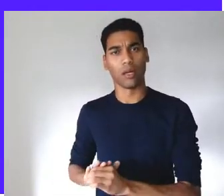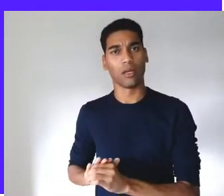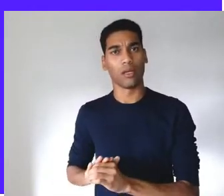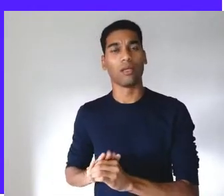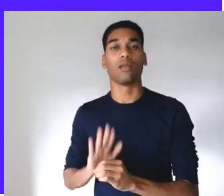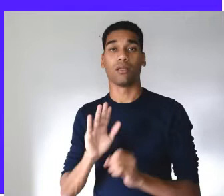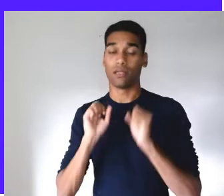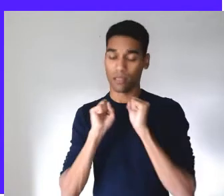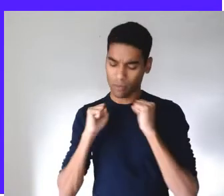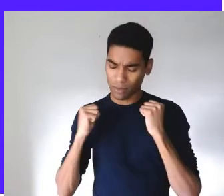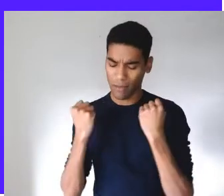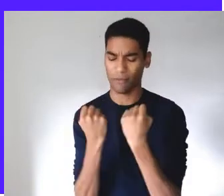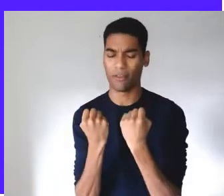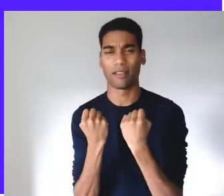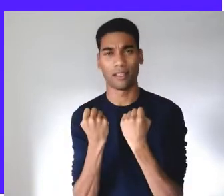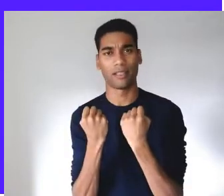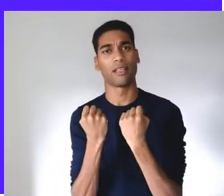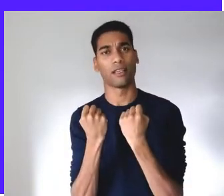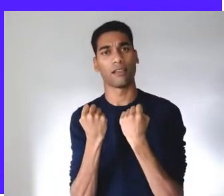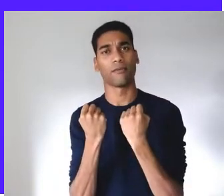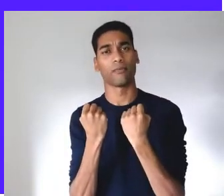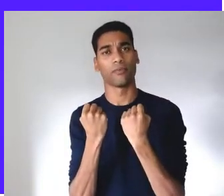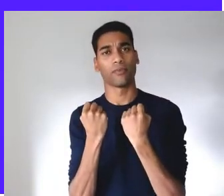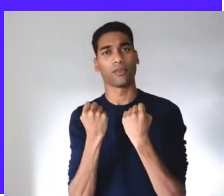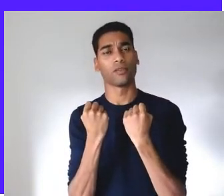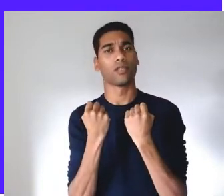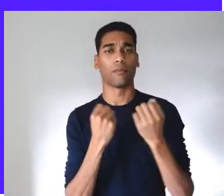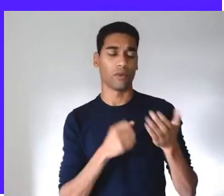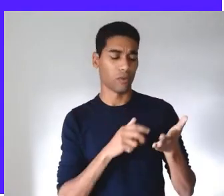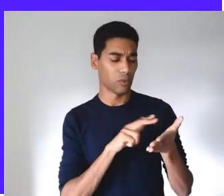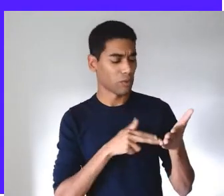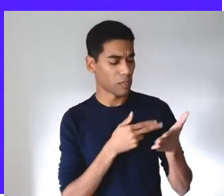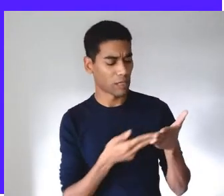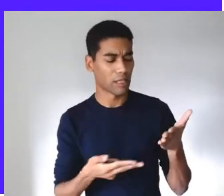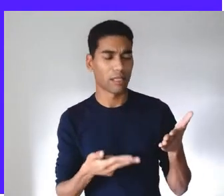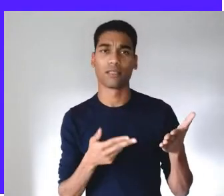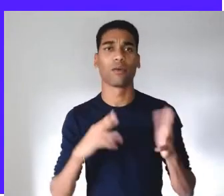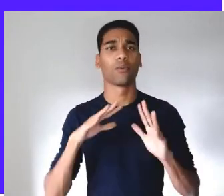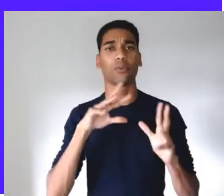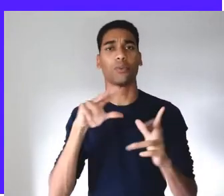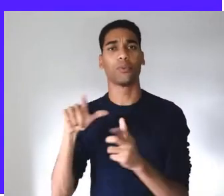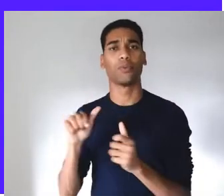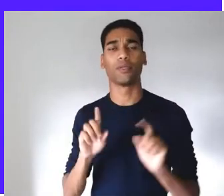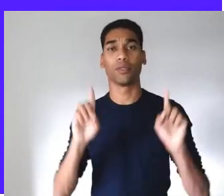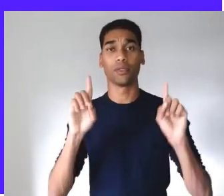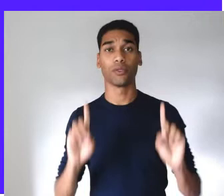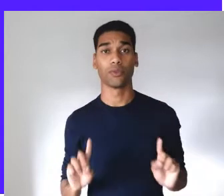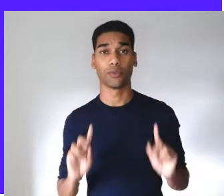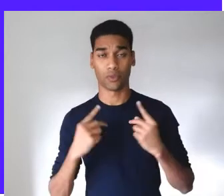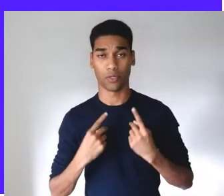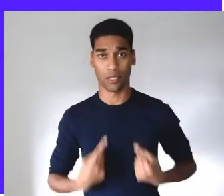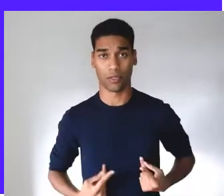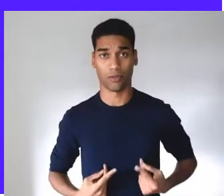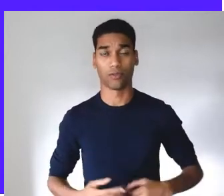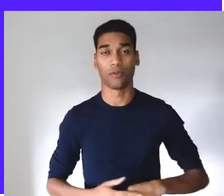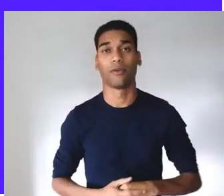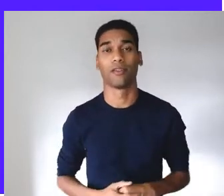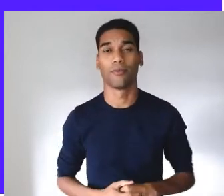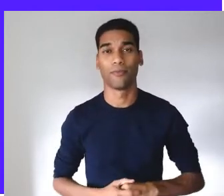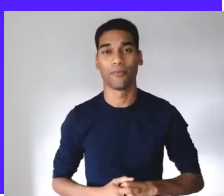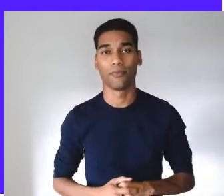Declaração Universal dos Direitos Humanos, né? O jornalismo é um serviço de interesse